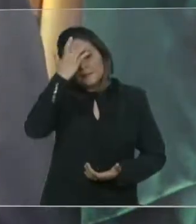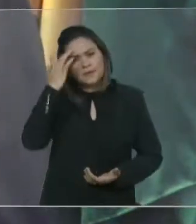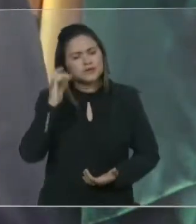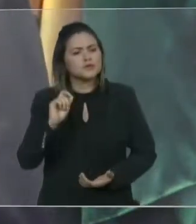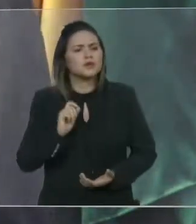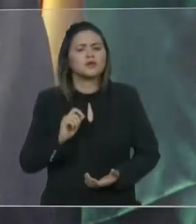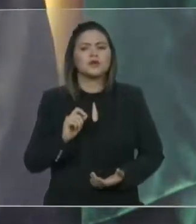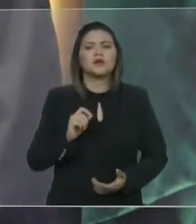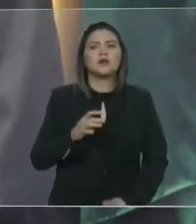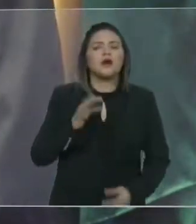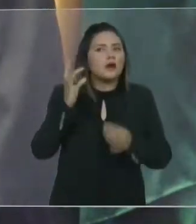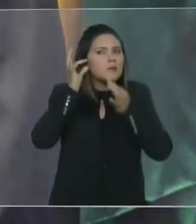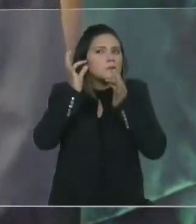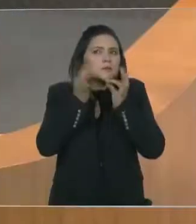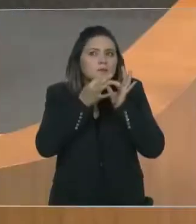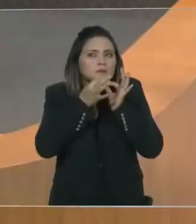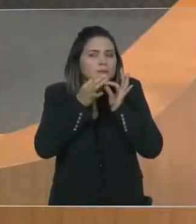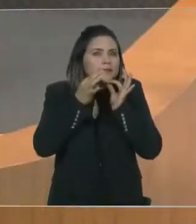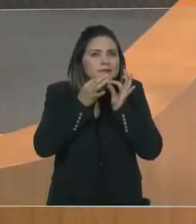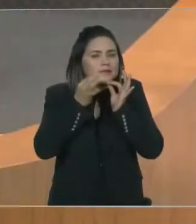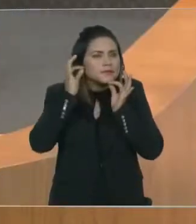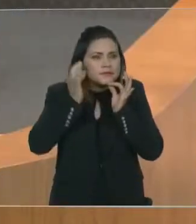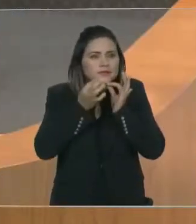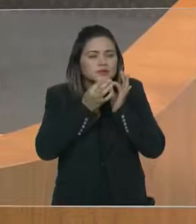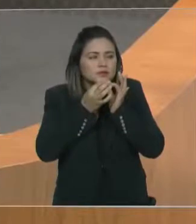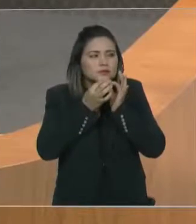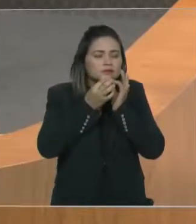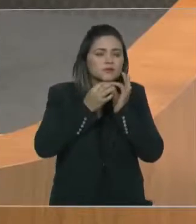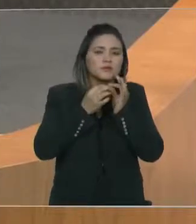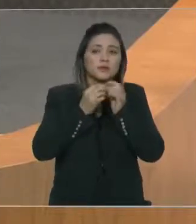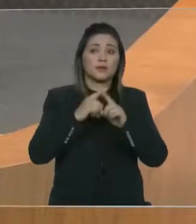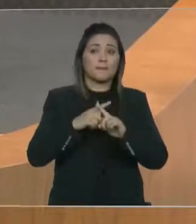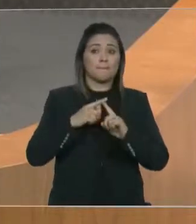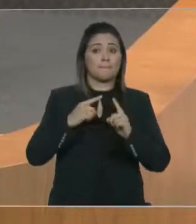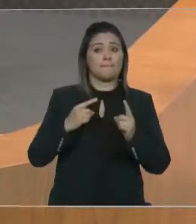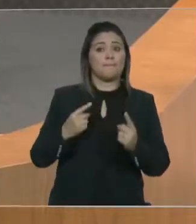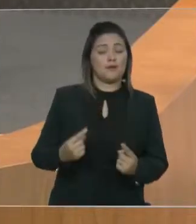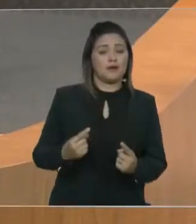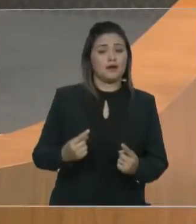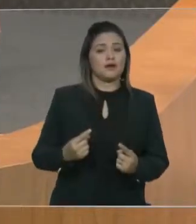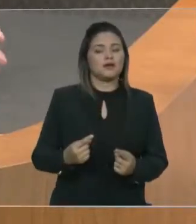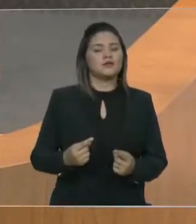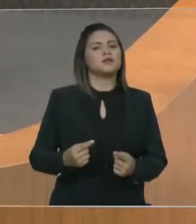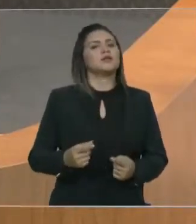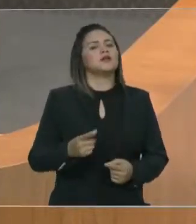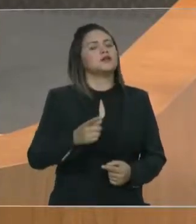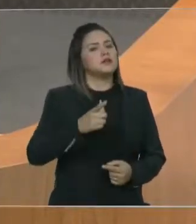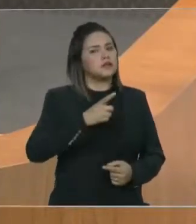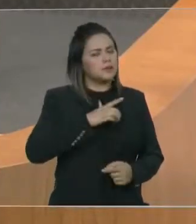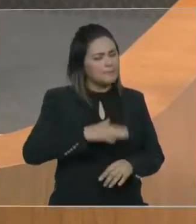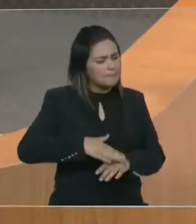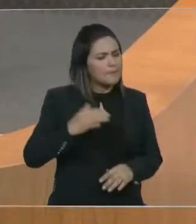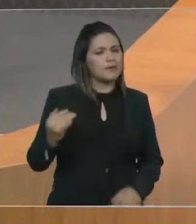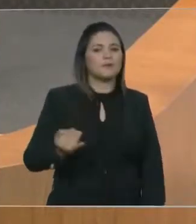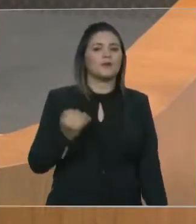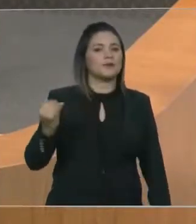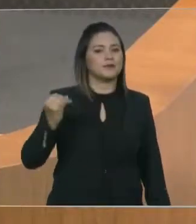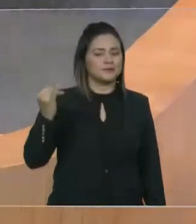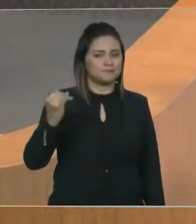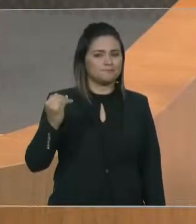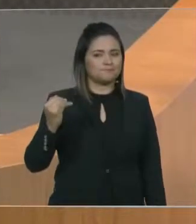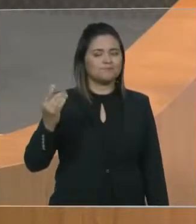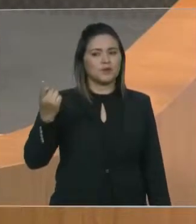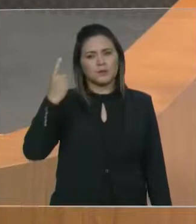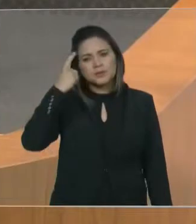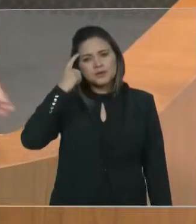algum fone de ouvido, por algo tem muito mais atrás. Você pode projetar o nosso cerimonialista de um